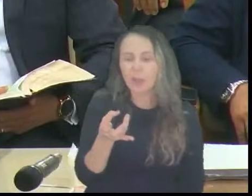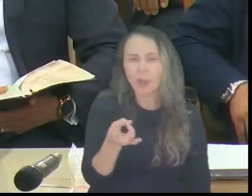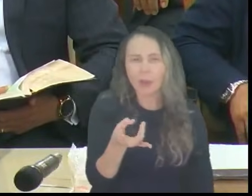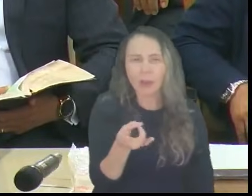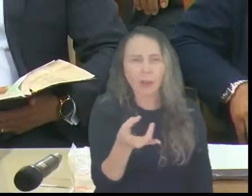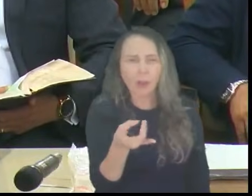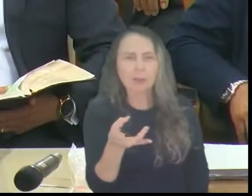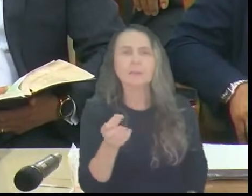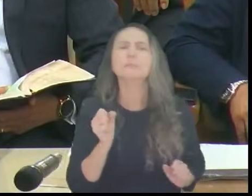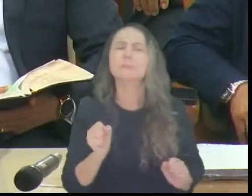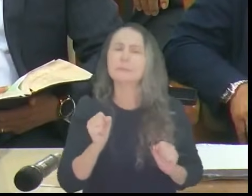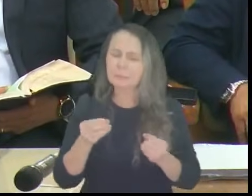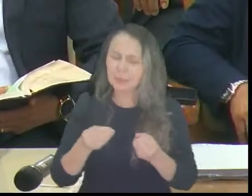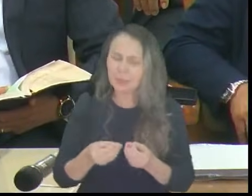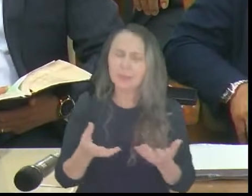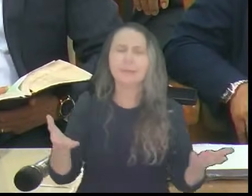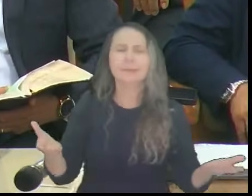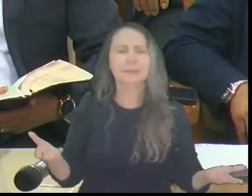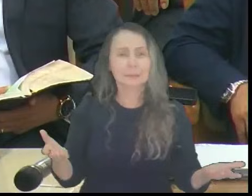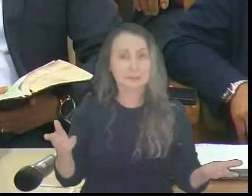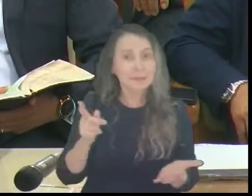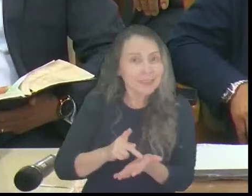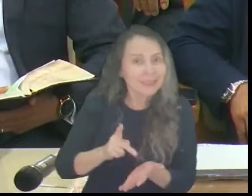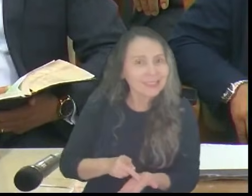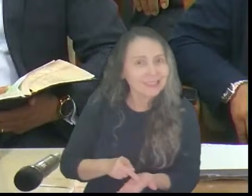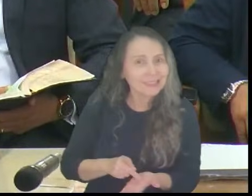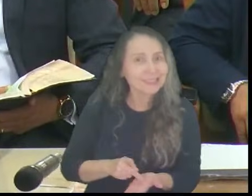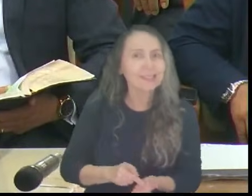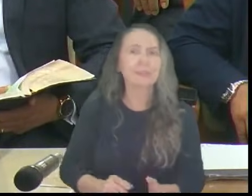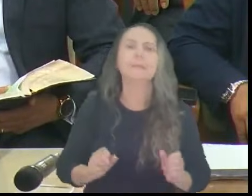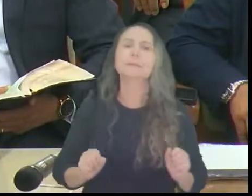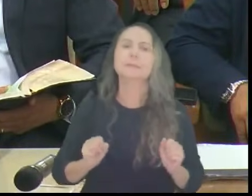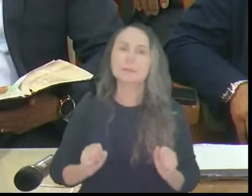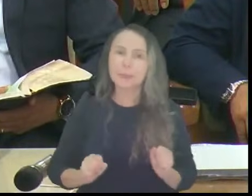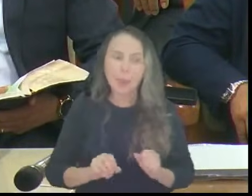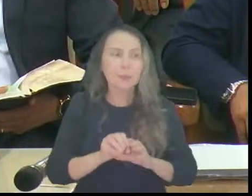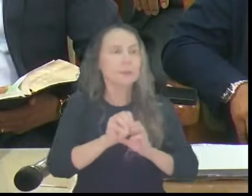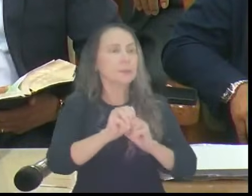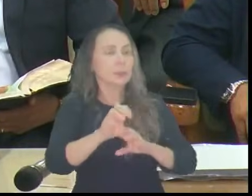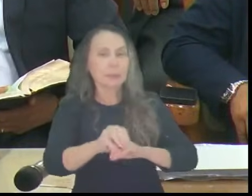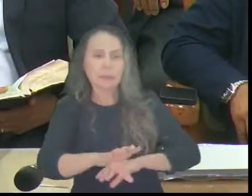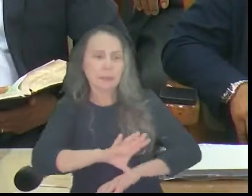É verdade ou não, irmãos amados? Pode ensinar a assaltar.